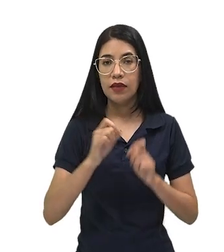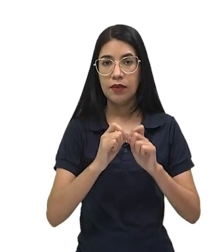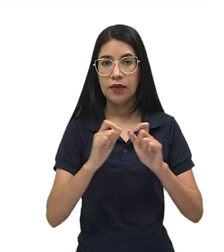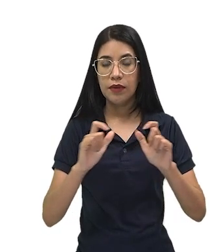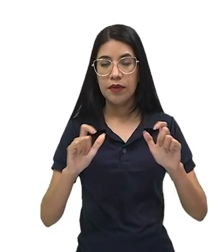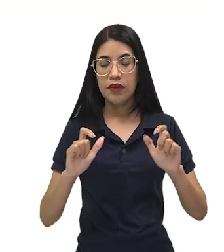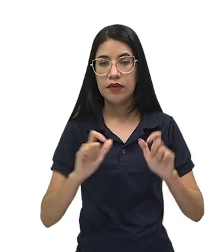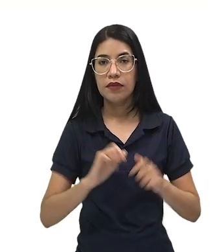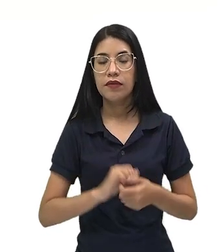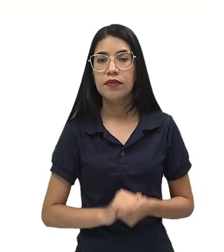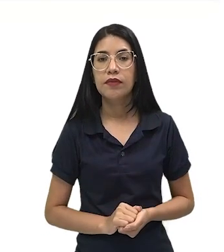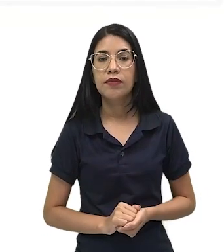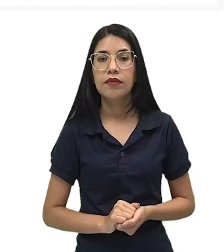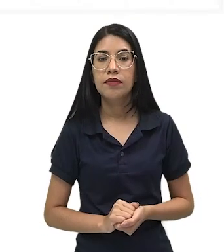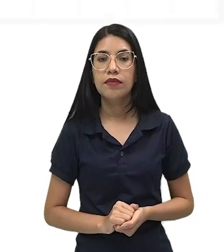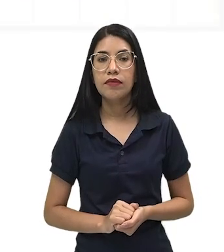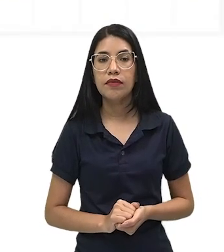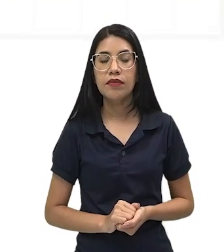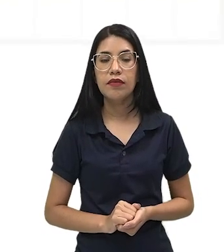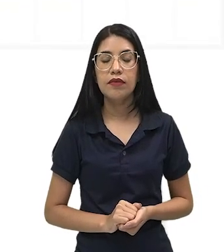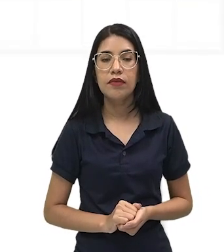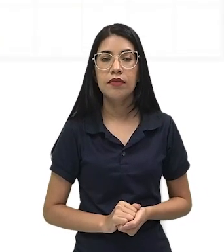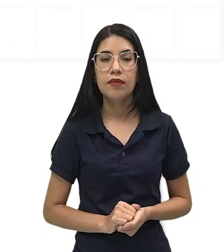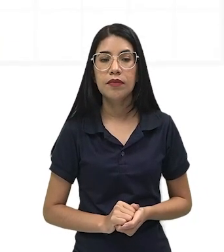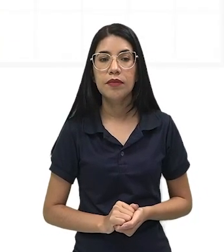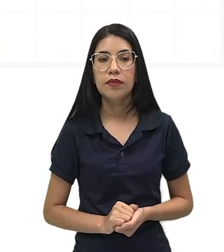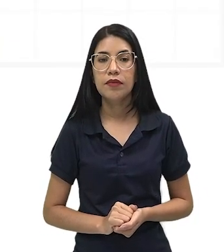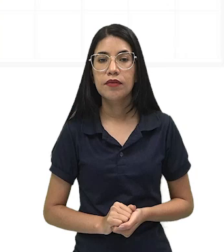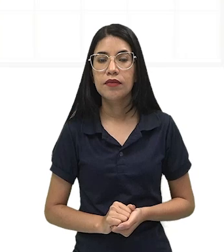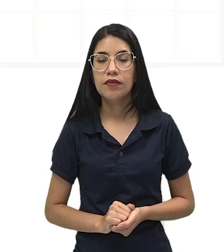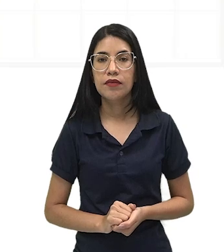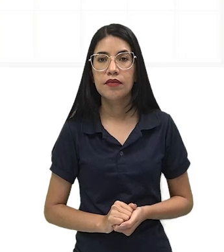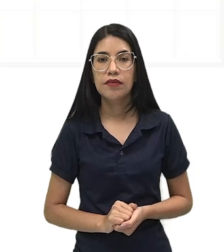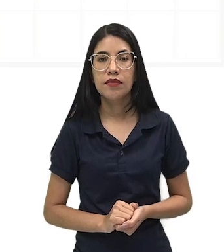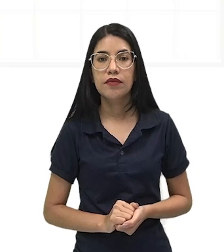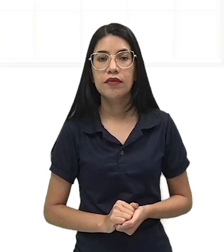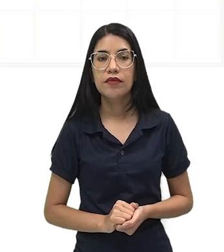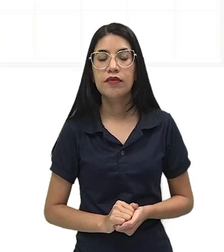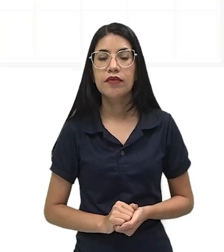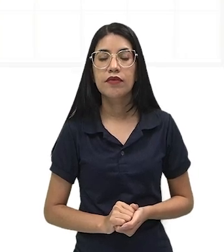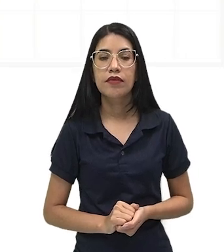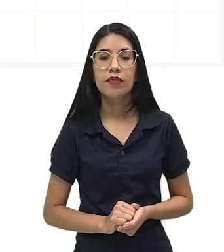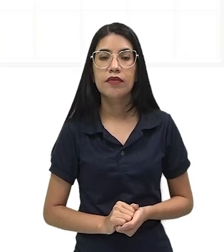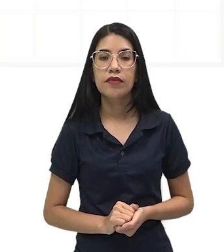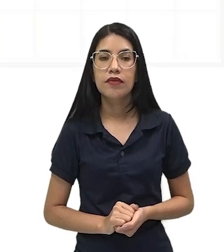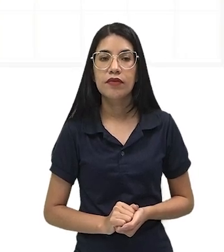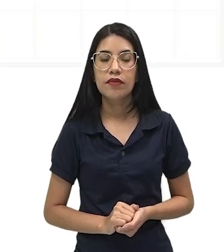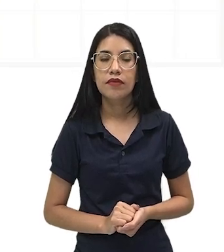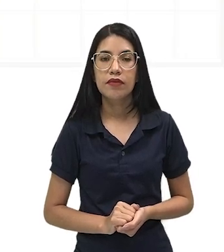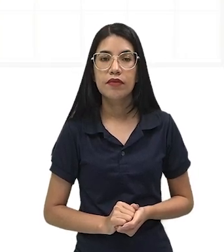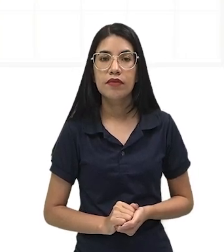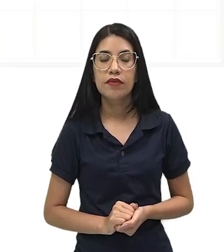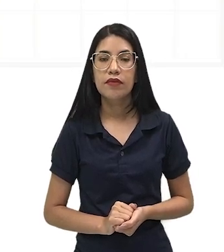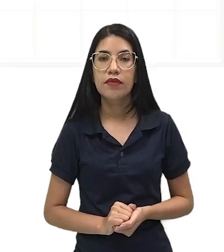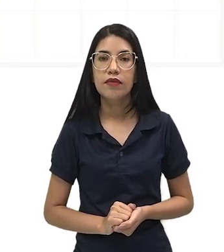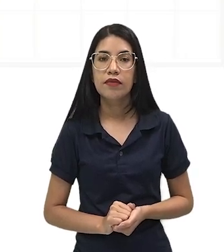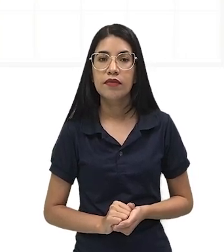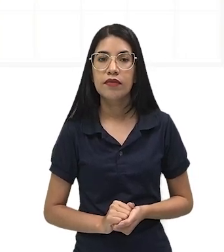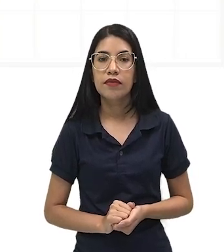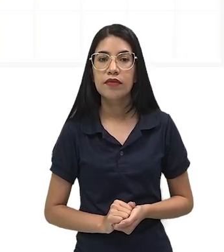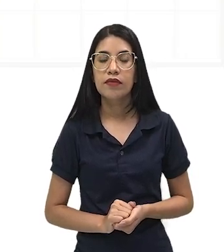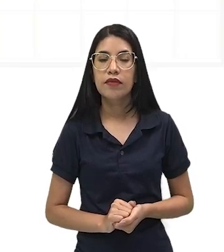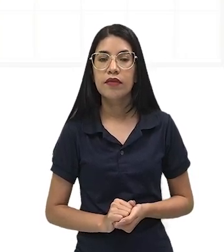segunda. Transcodificando a segunda, tá aqui, ó. Então, vou voltar, ó. Voltando, ó. Quando